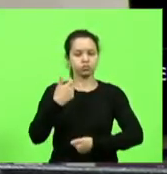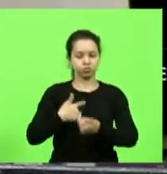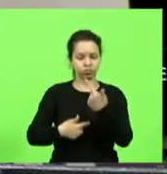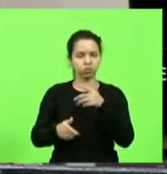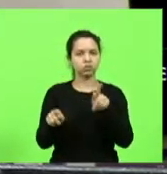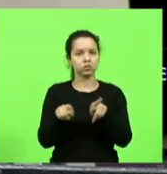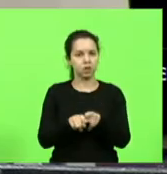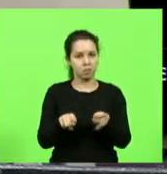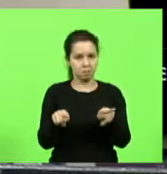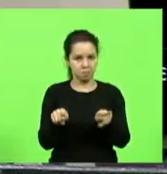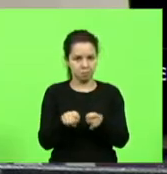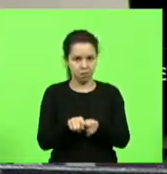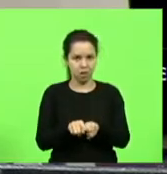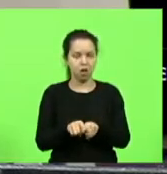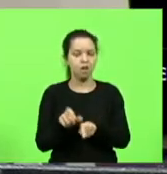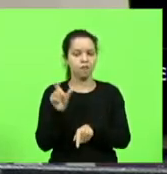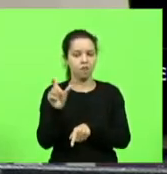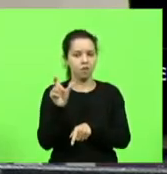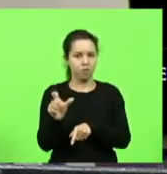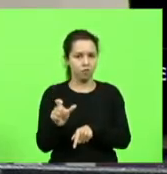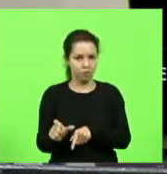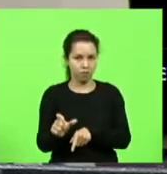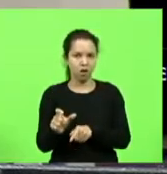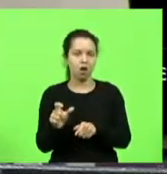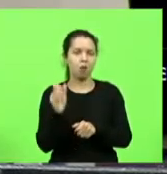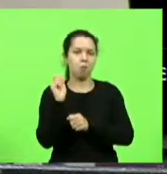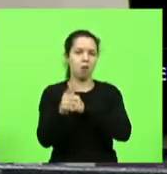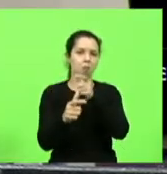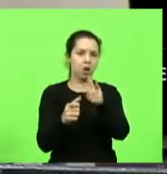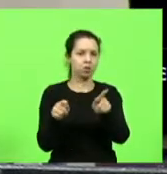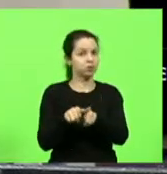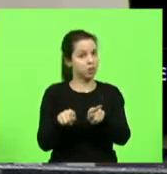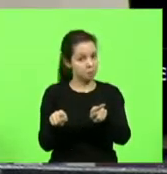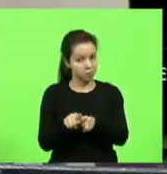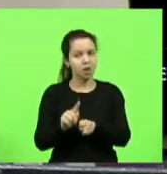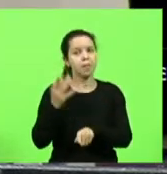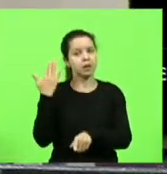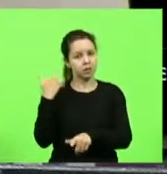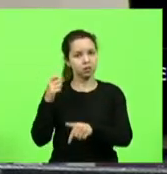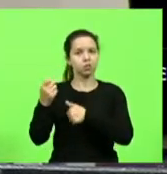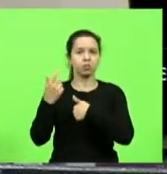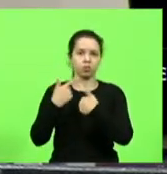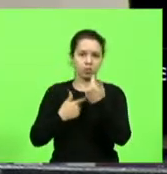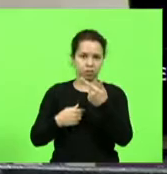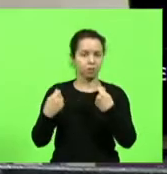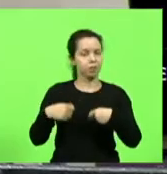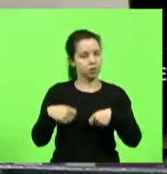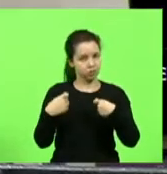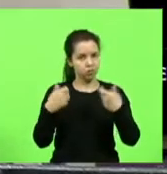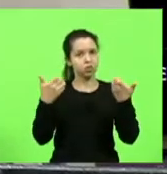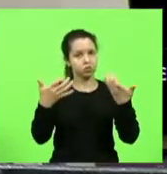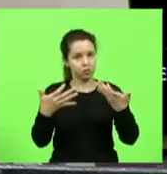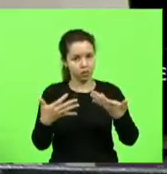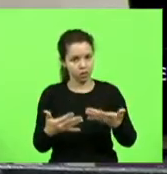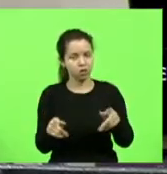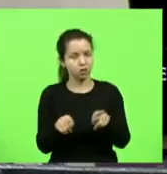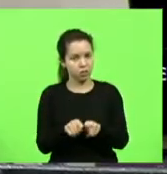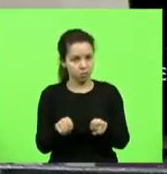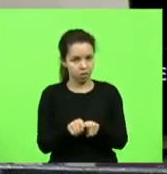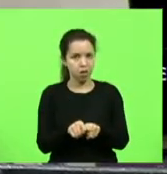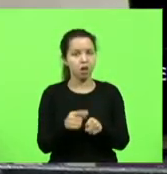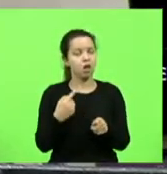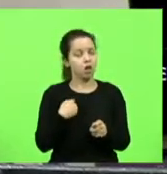de páginas que atacaram Vossa Excelência, que também me atacaram, é só fazer esse levantamento, e me coloco ao lado de